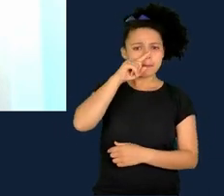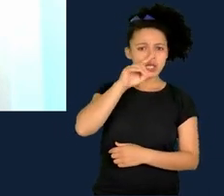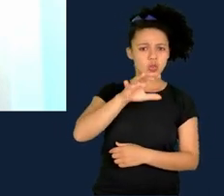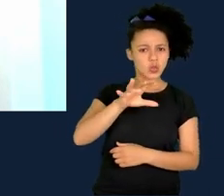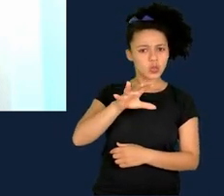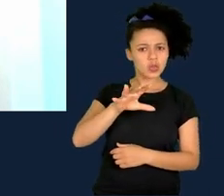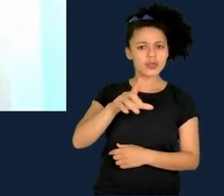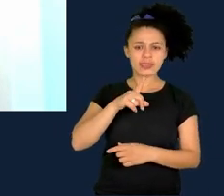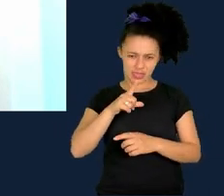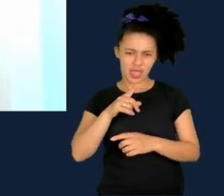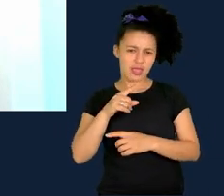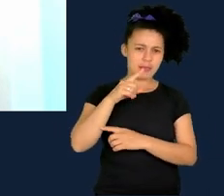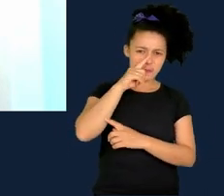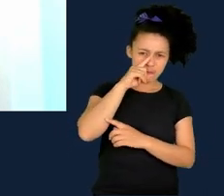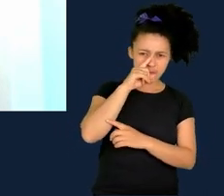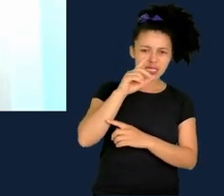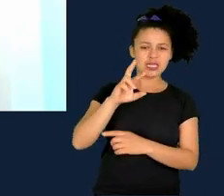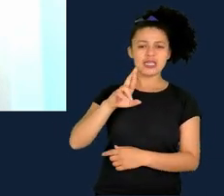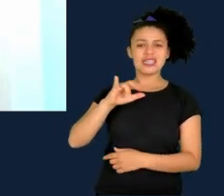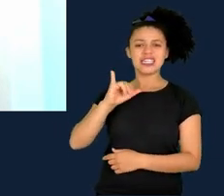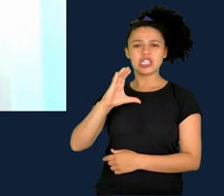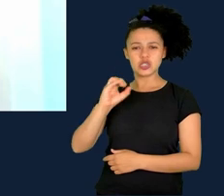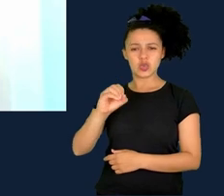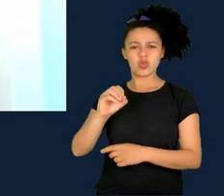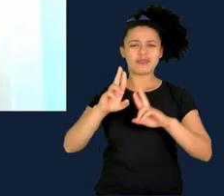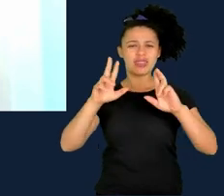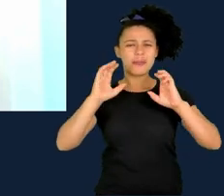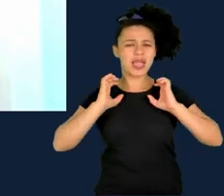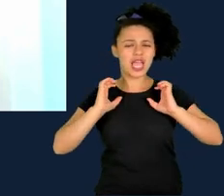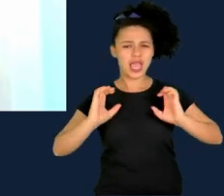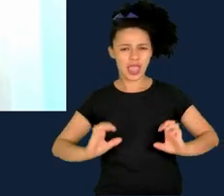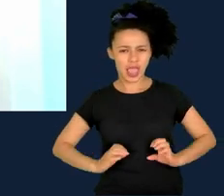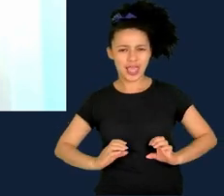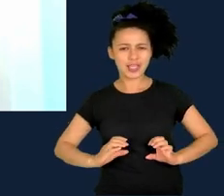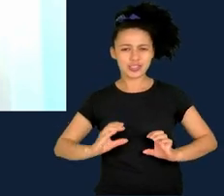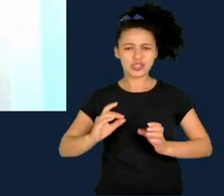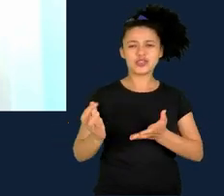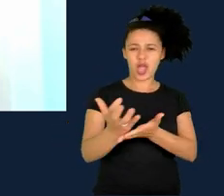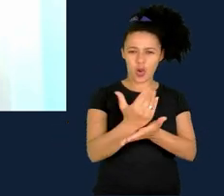existir um risco, a gente falou sobre a ética na coleta de dados,